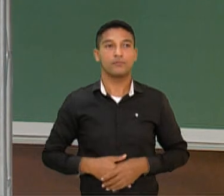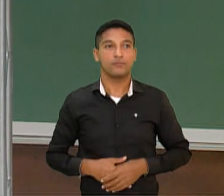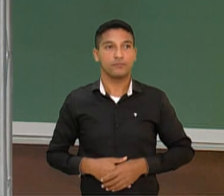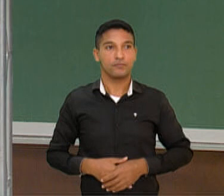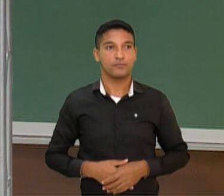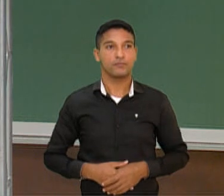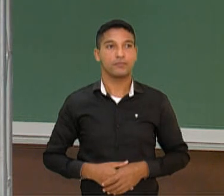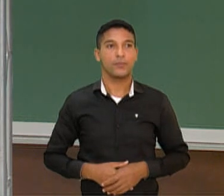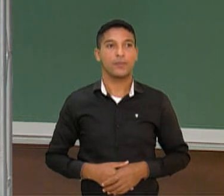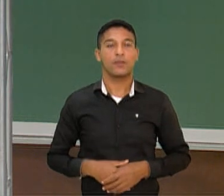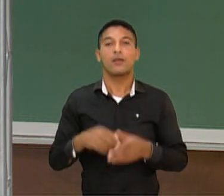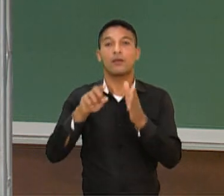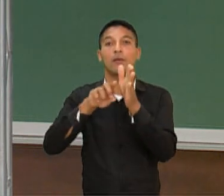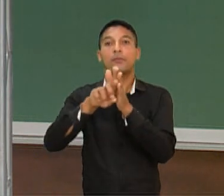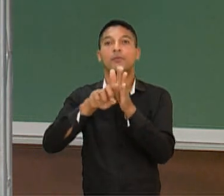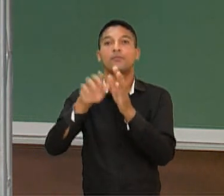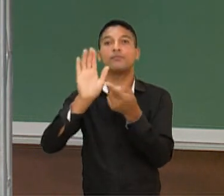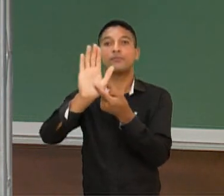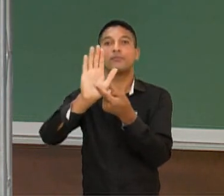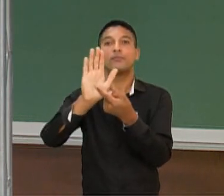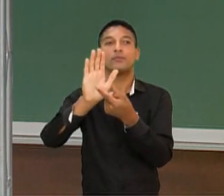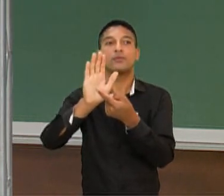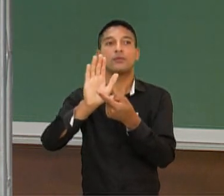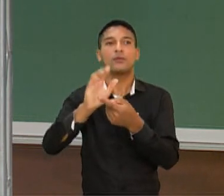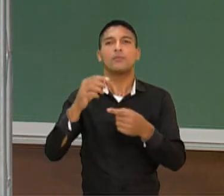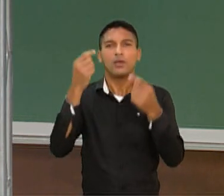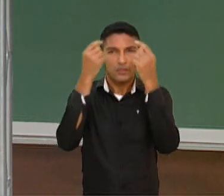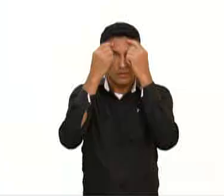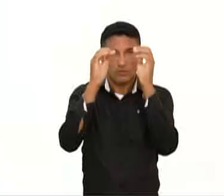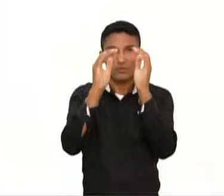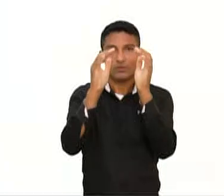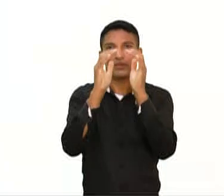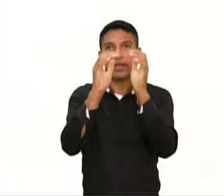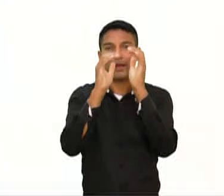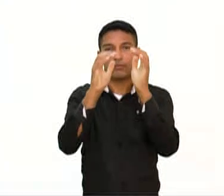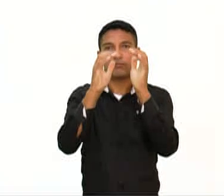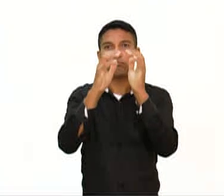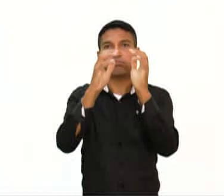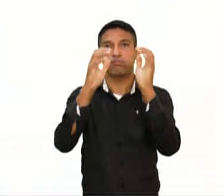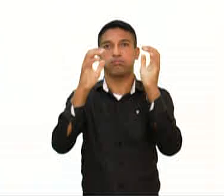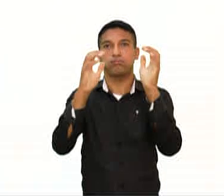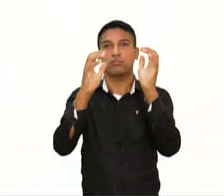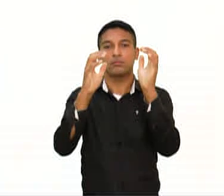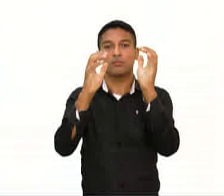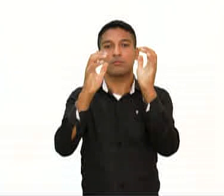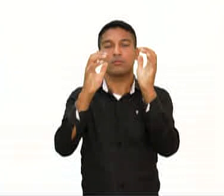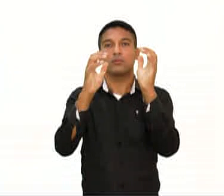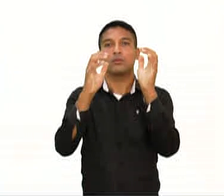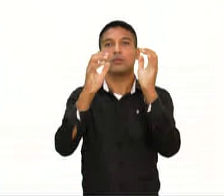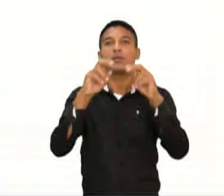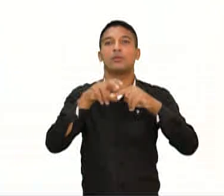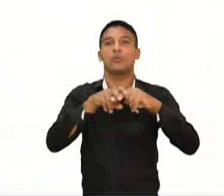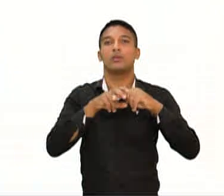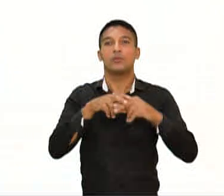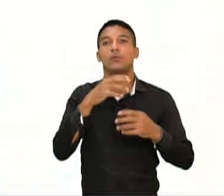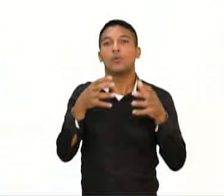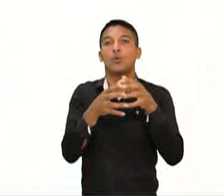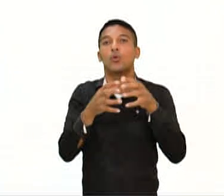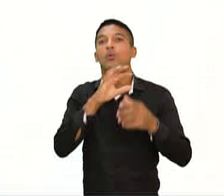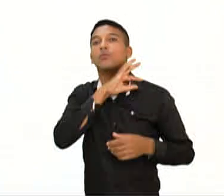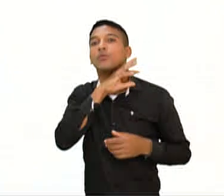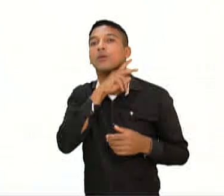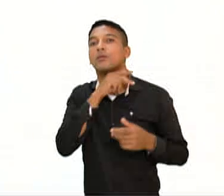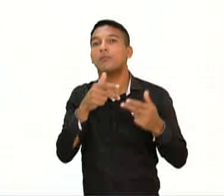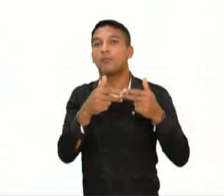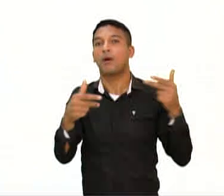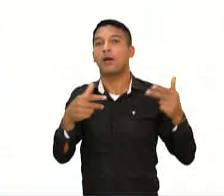pesquisa. Continuando. E se o cérebro cresceu, todos os animais dessa classe, ou seja, classe dos mamíferos, incluindo o